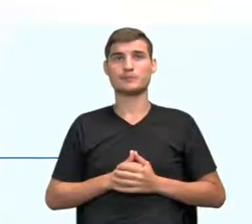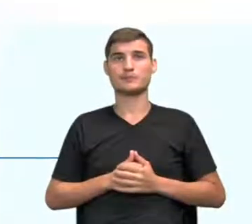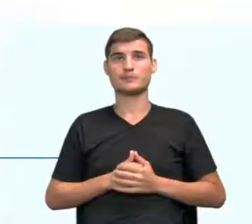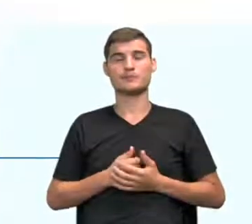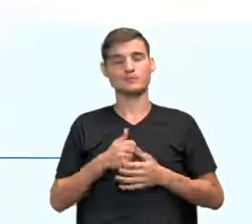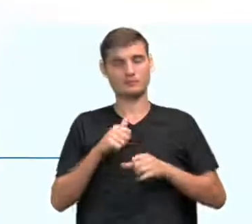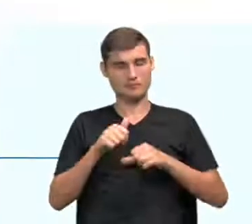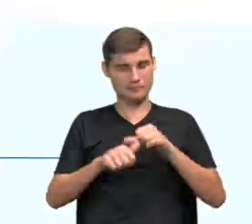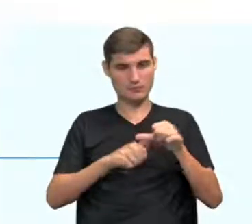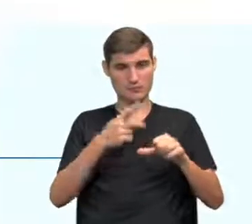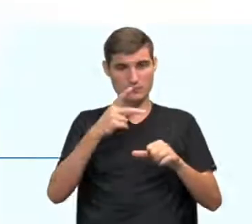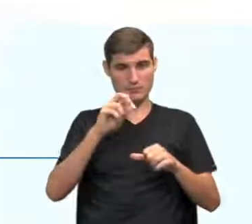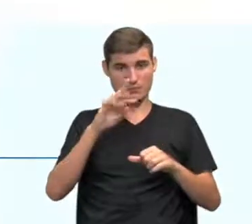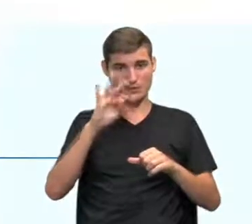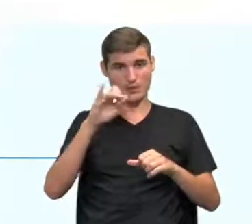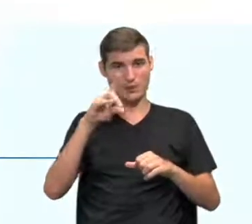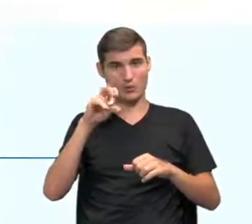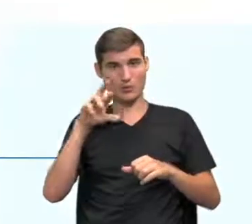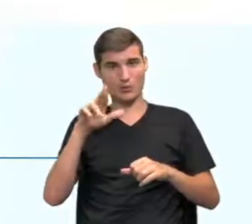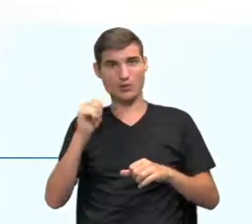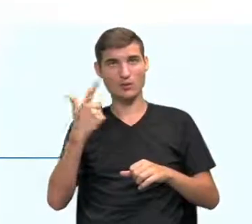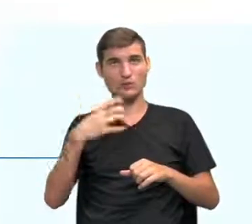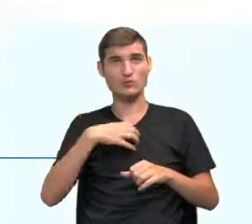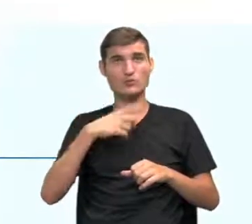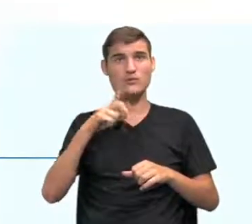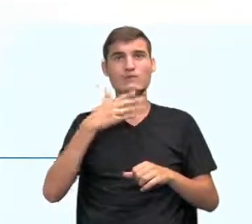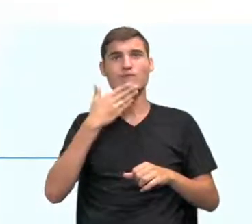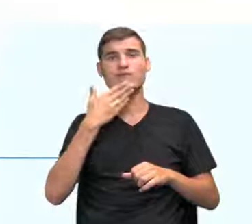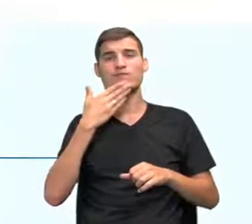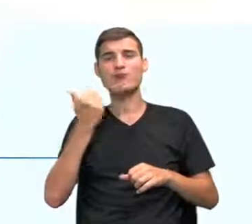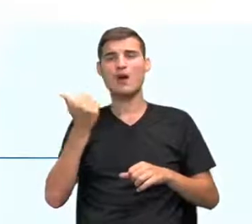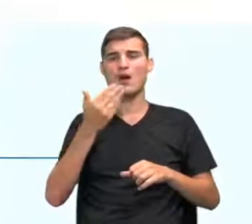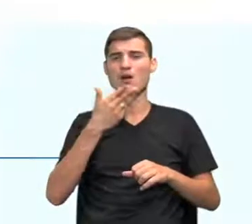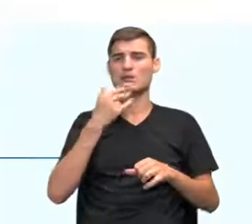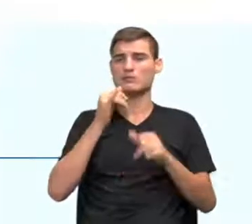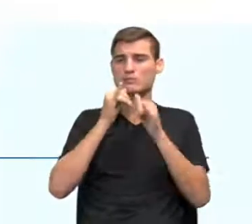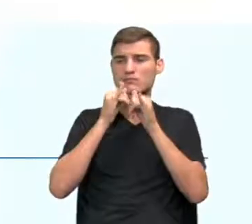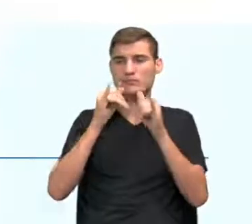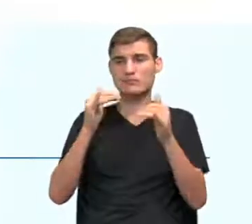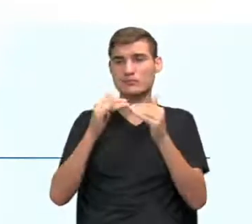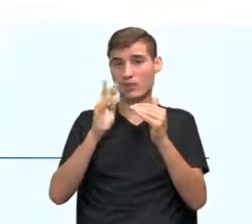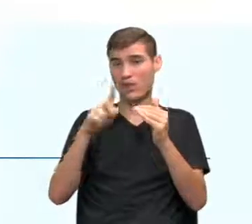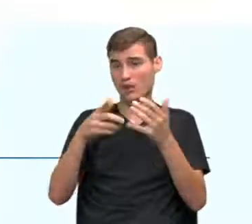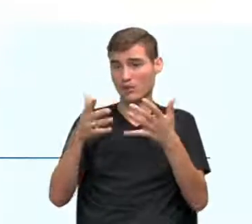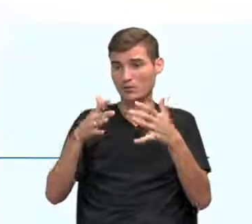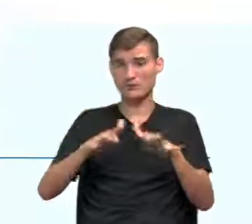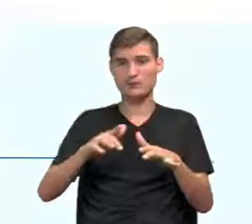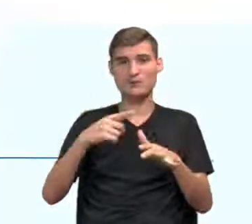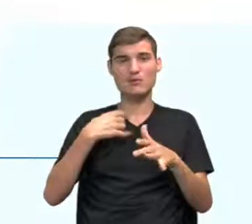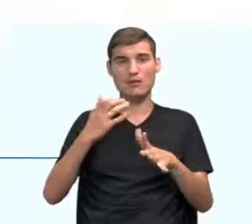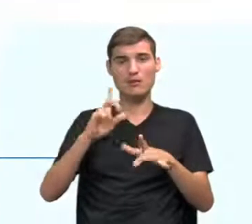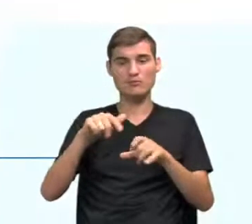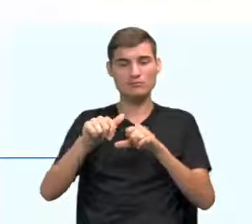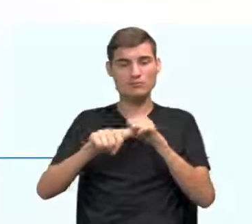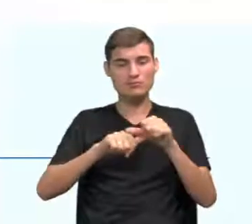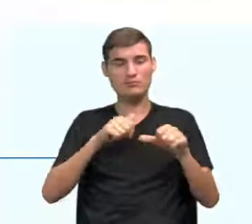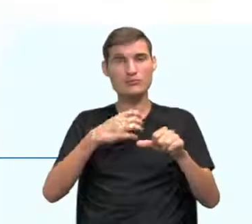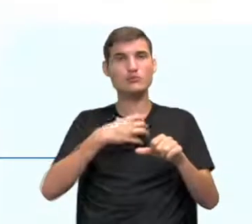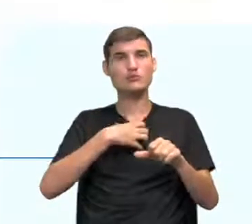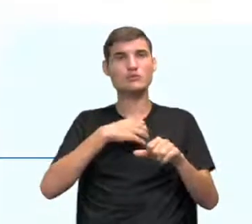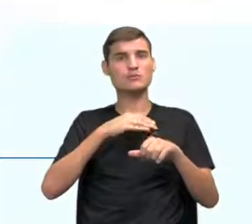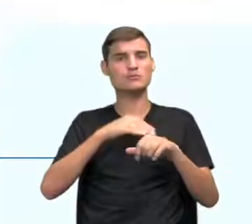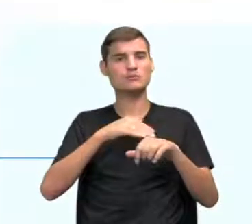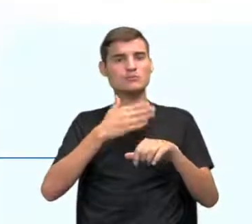modificando a portadora de tal forma a facilitar a transmissão. É isso que eu quero deixar a minha transmissão mais bem feita, com